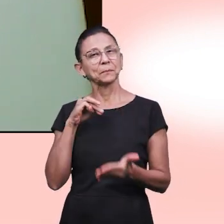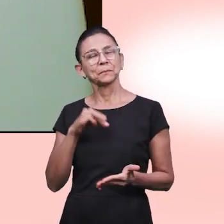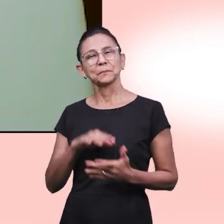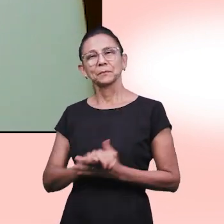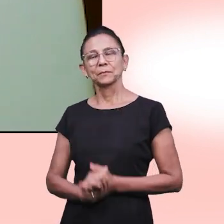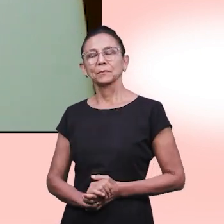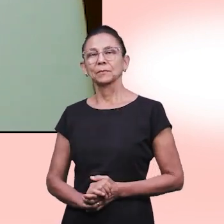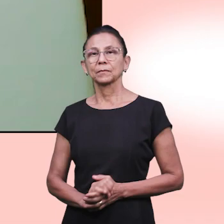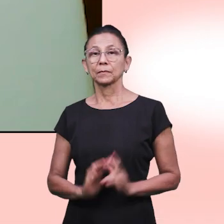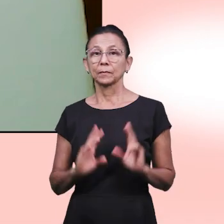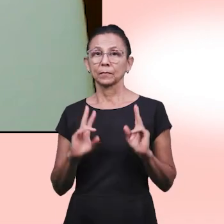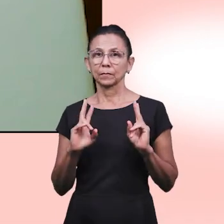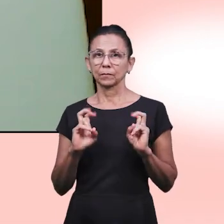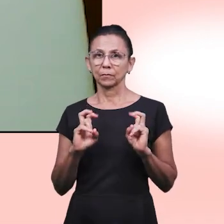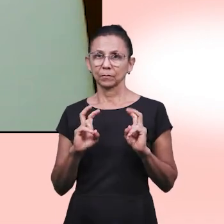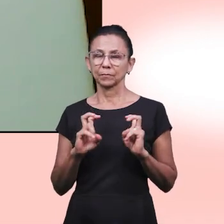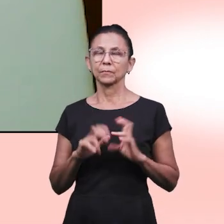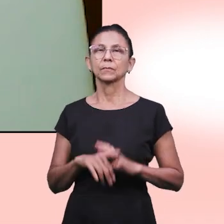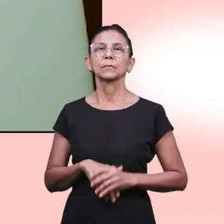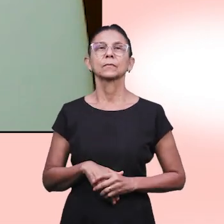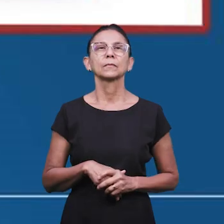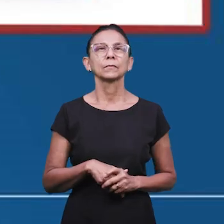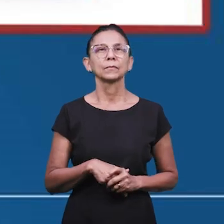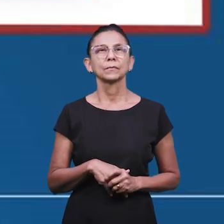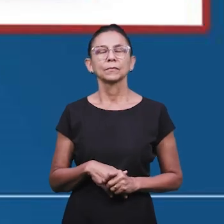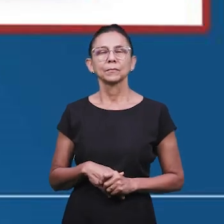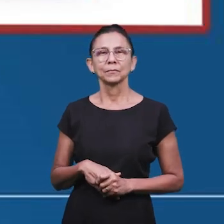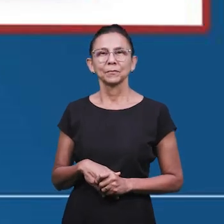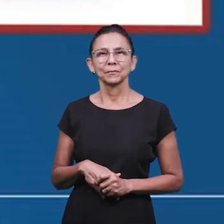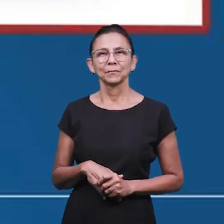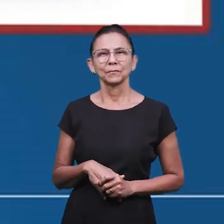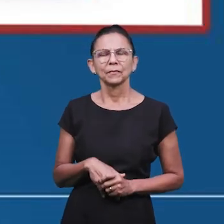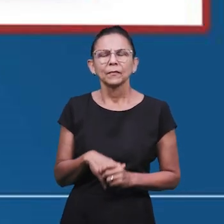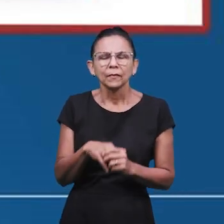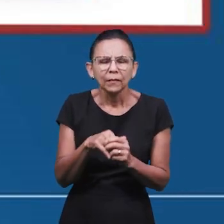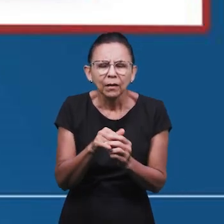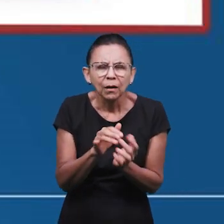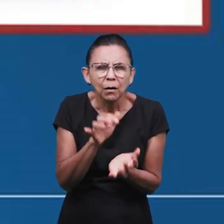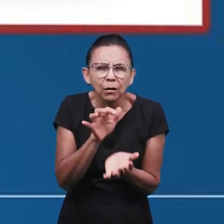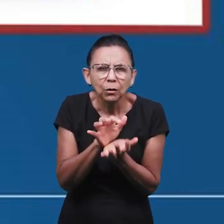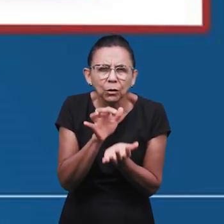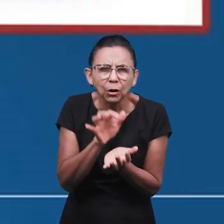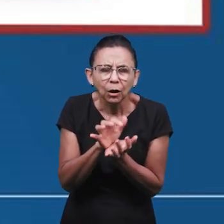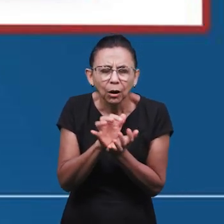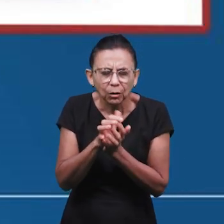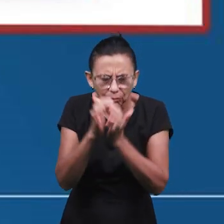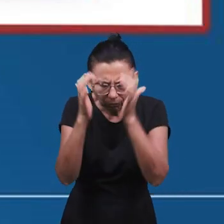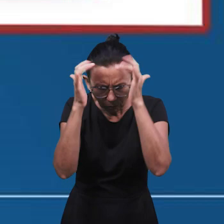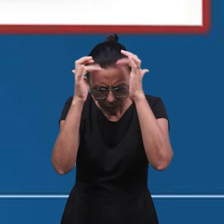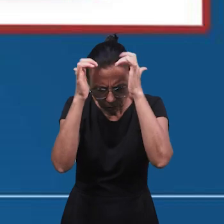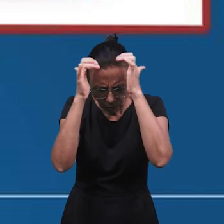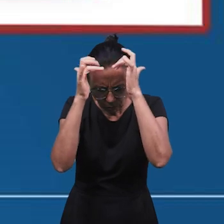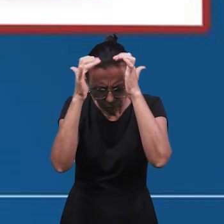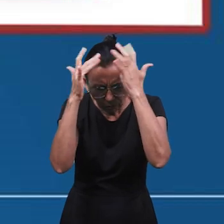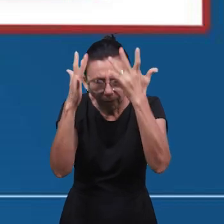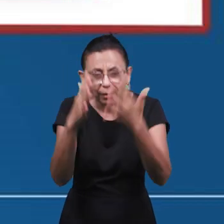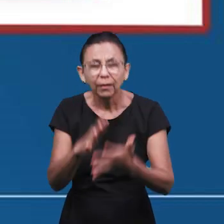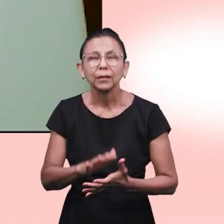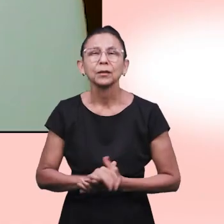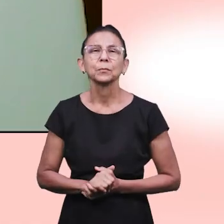Maranata. E o nosso assunto hoje aqui será o cérebro dos idosos, o cérebro sujeito ao